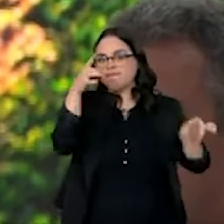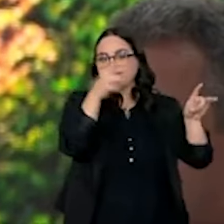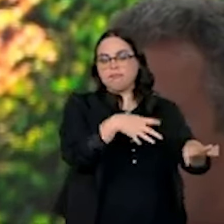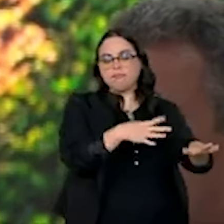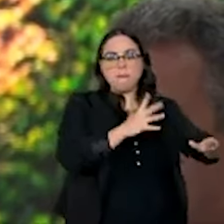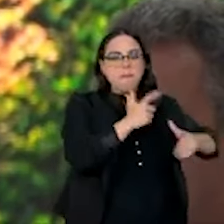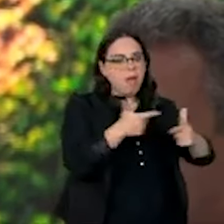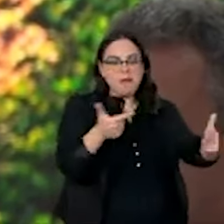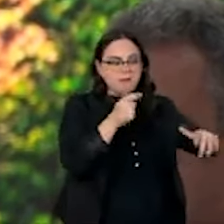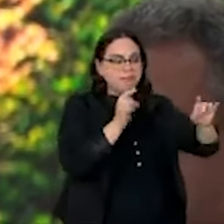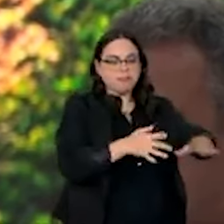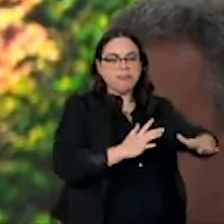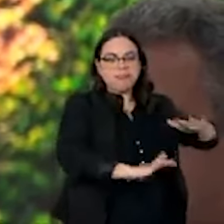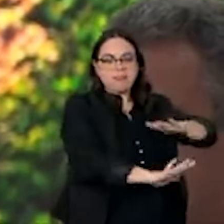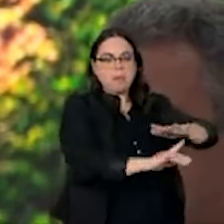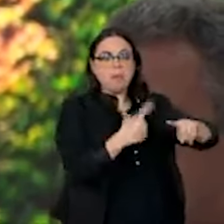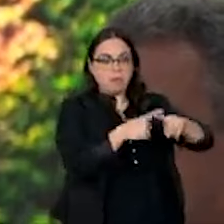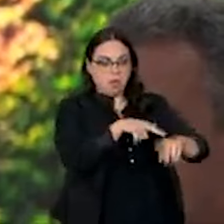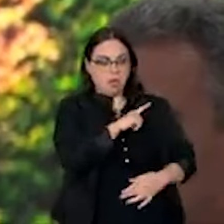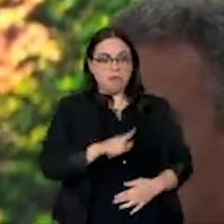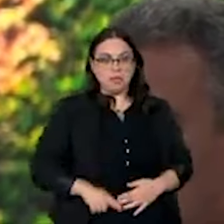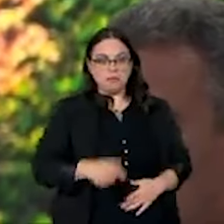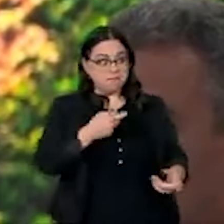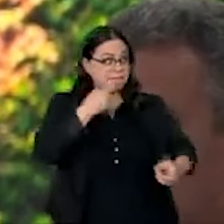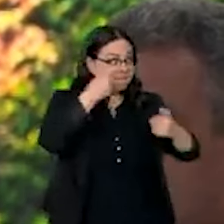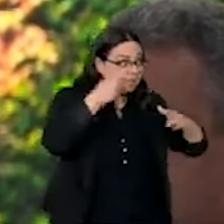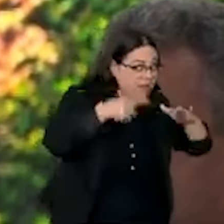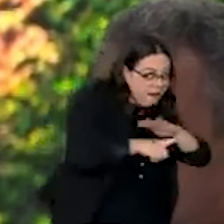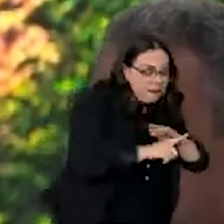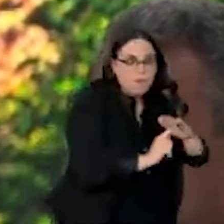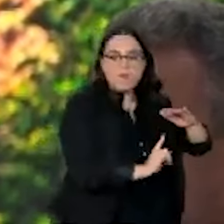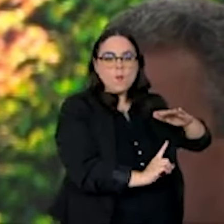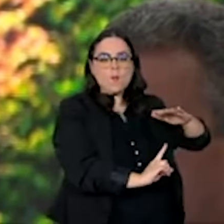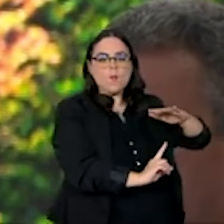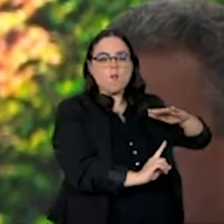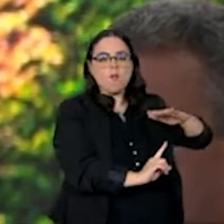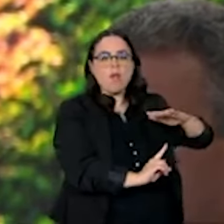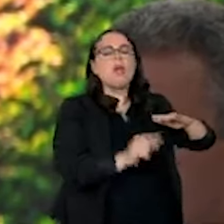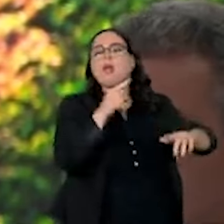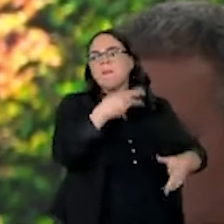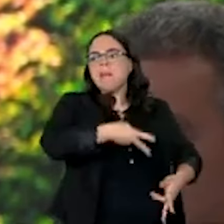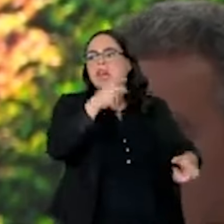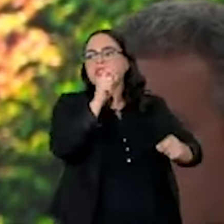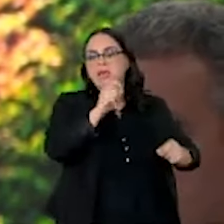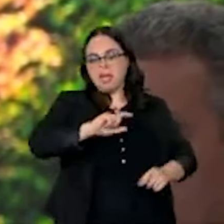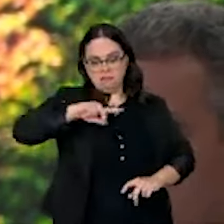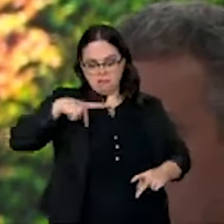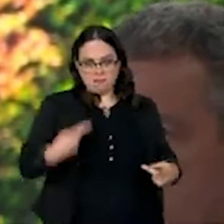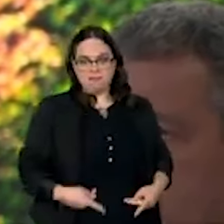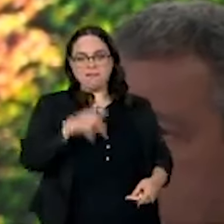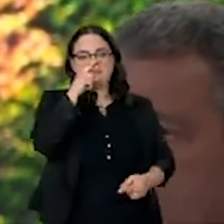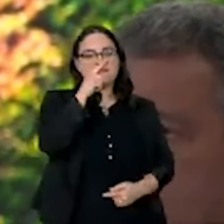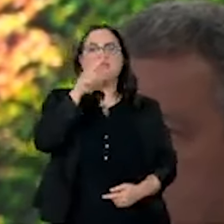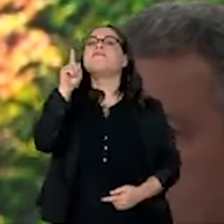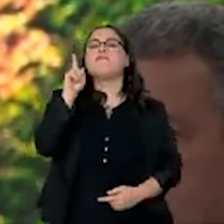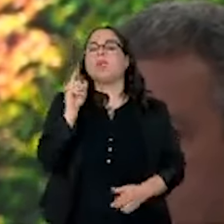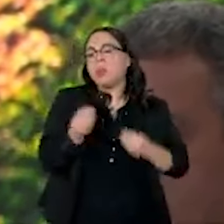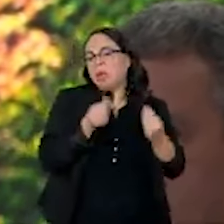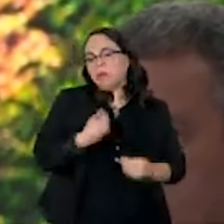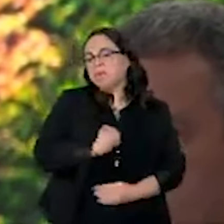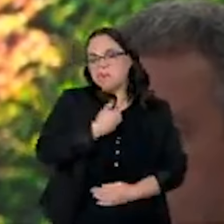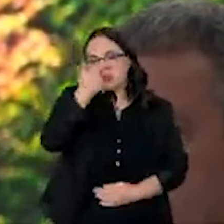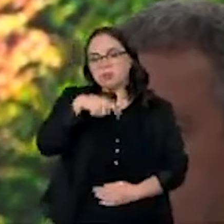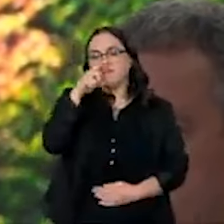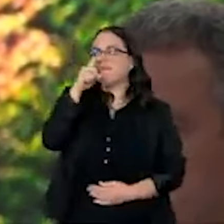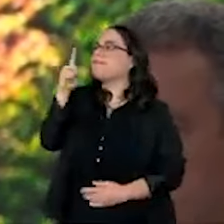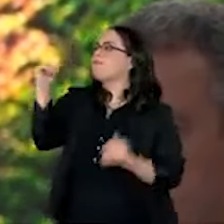abandonadas porque o Estado pouco se preocupa. O Estado parece um ser humano de nariz em pé que só